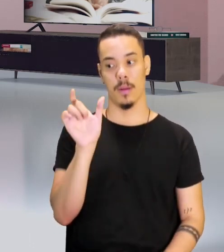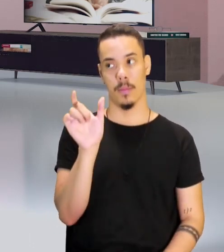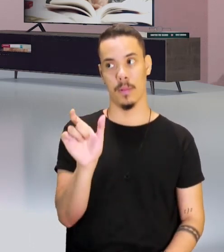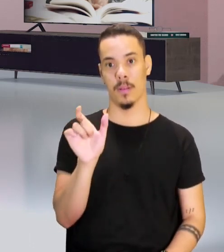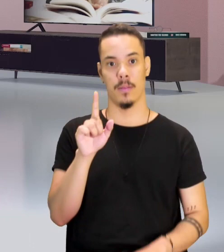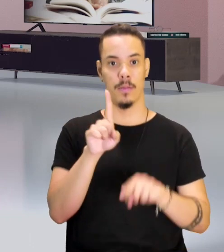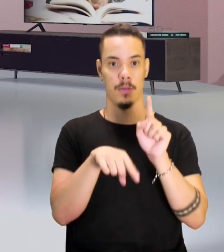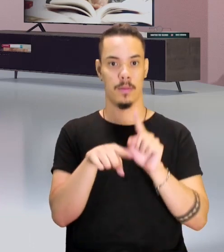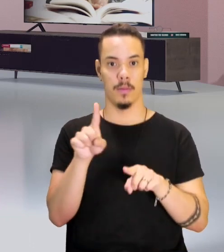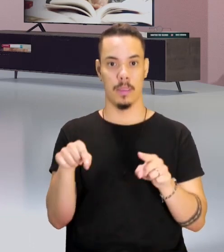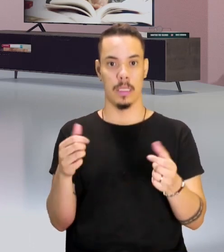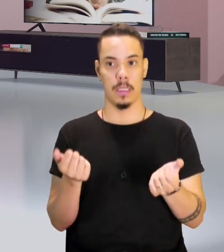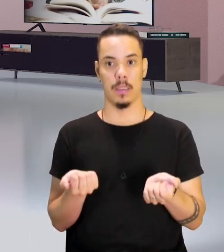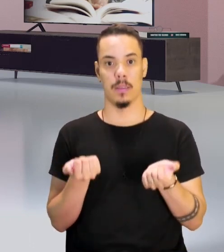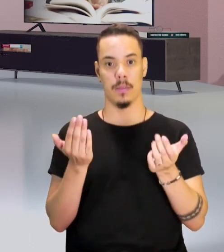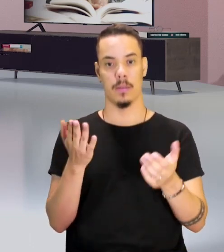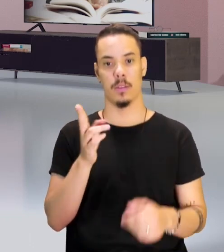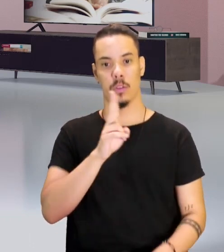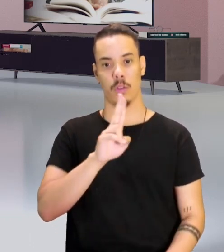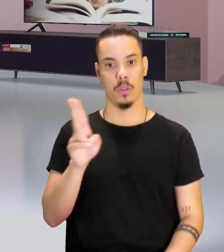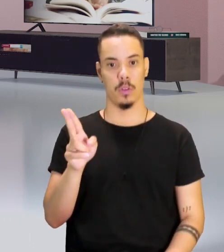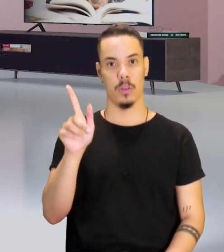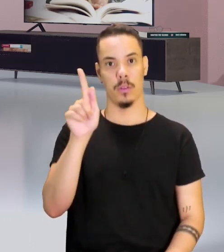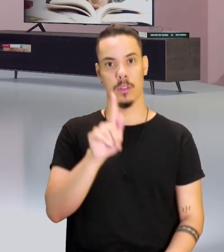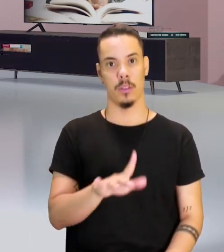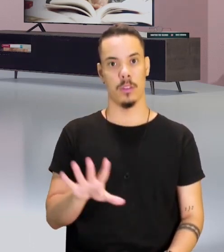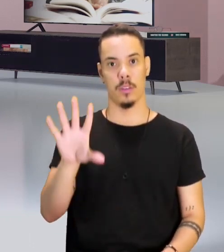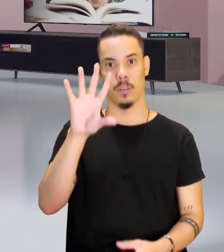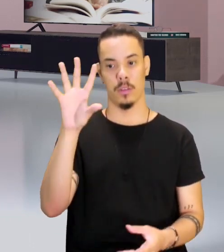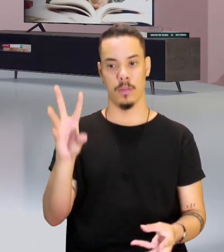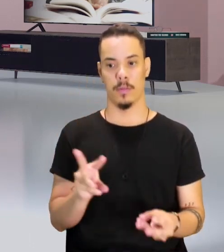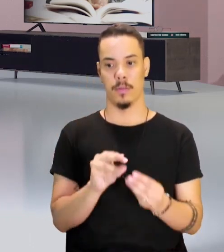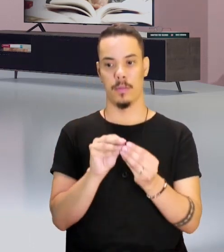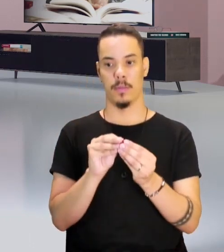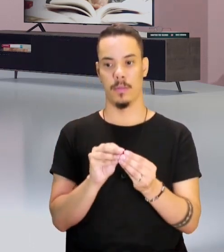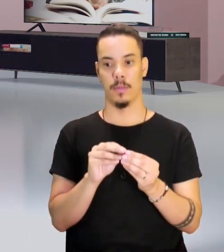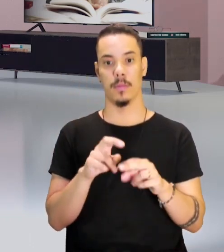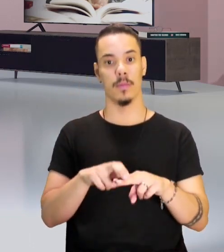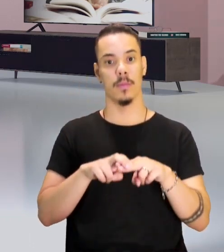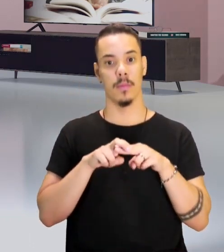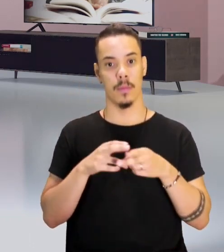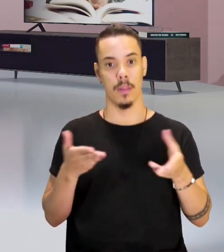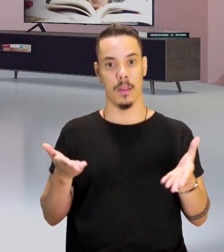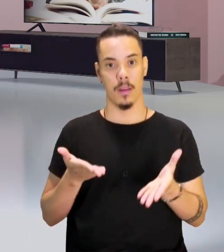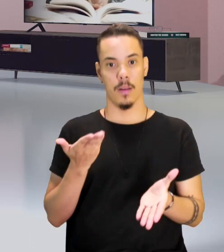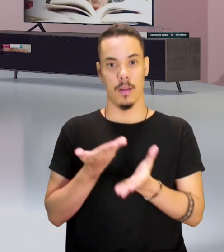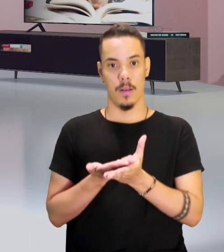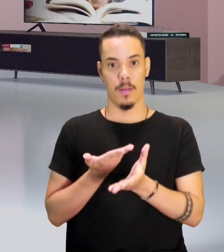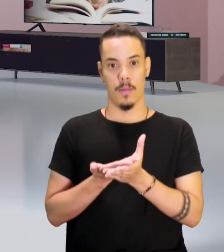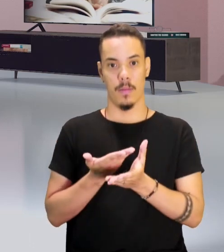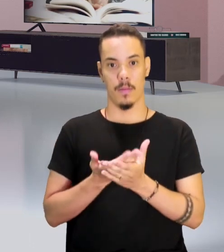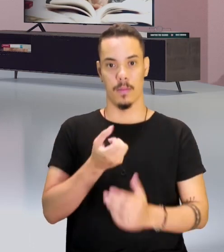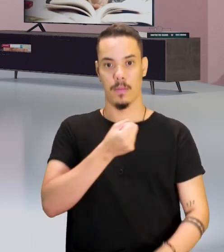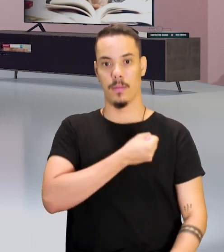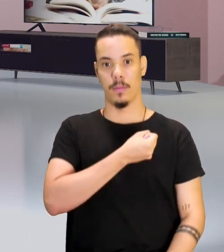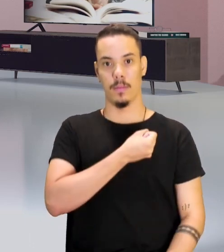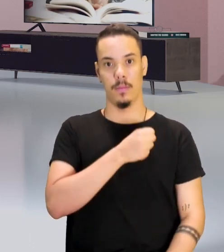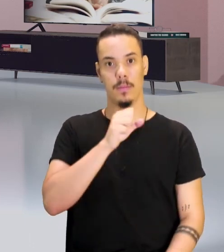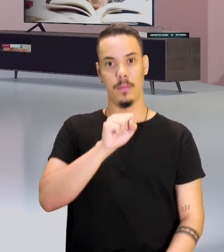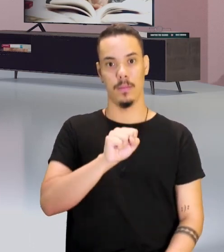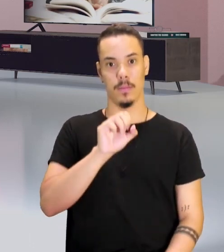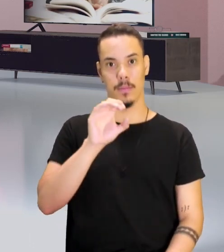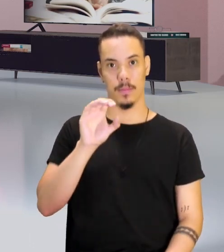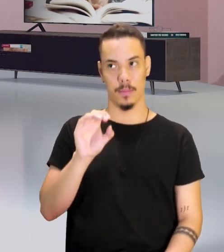que nomeia seres em geral. Muito bem. Então, a nossa aula de hoje é a aula